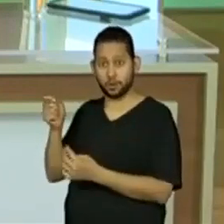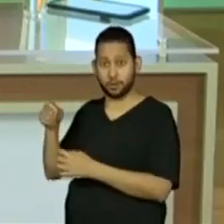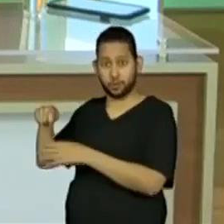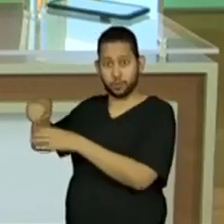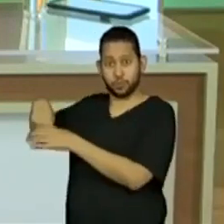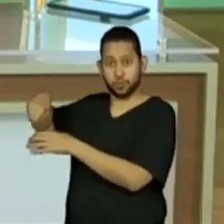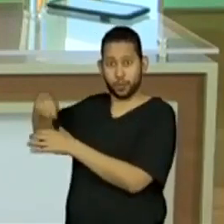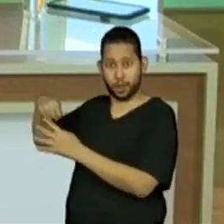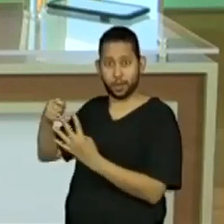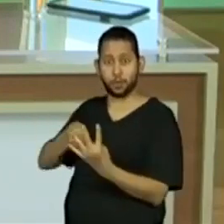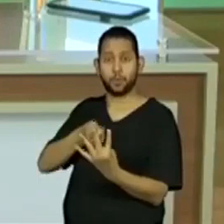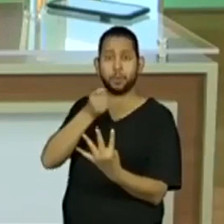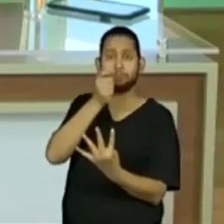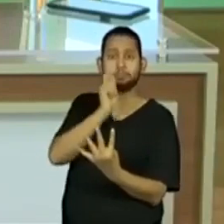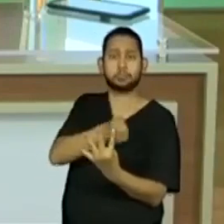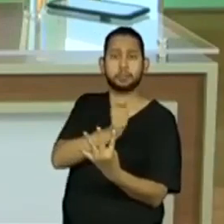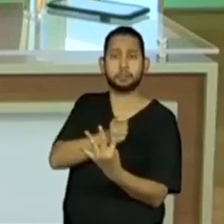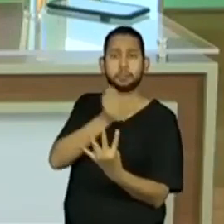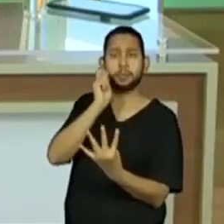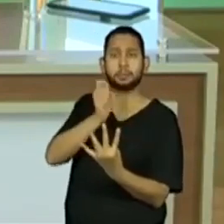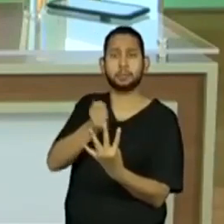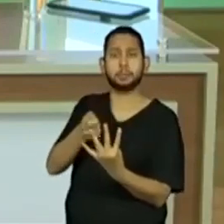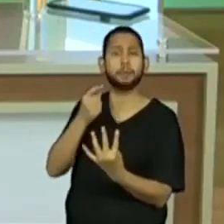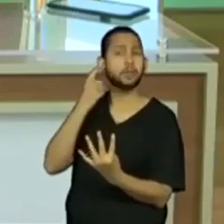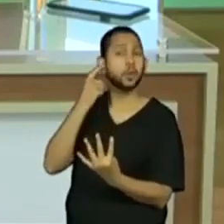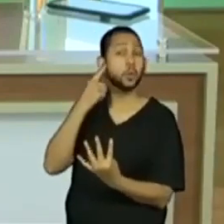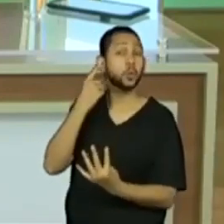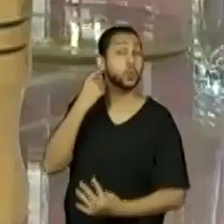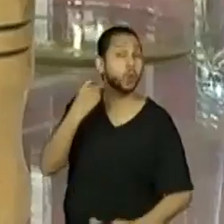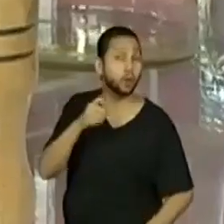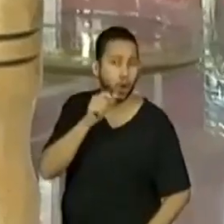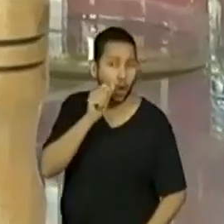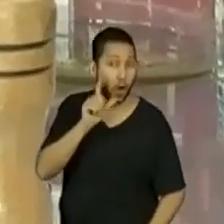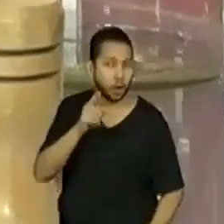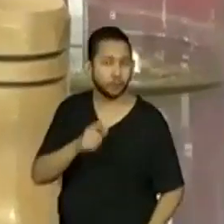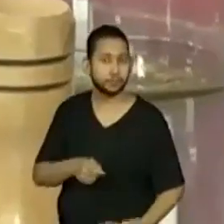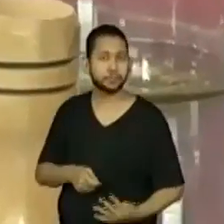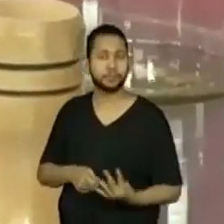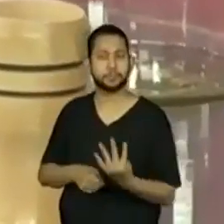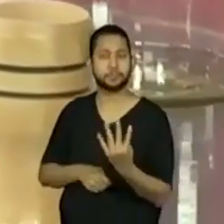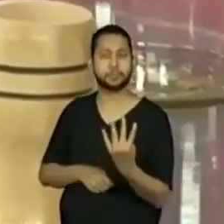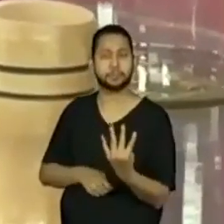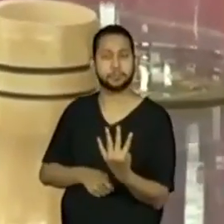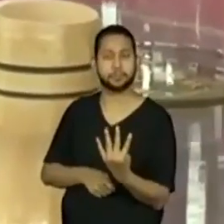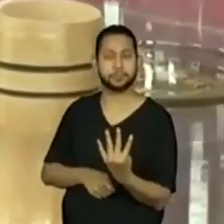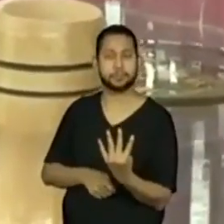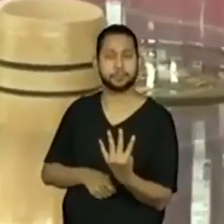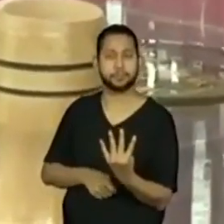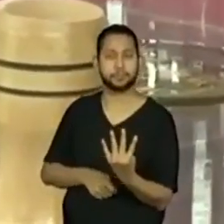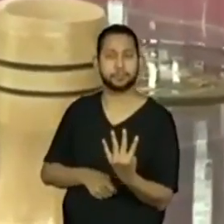copo com esta colher. Então, vamos lá, atenção agora, vamos escutar.